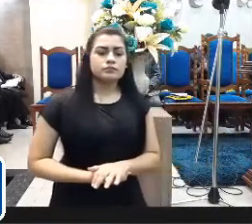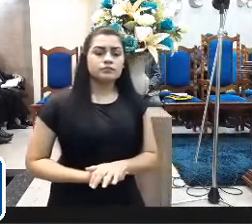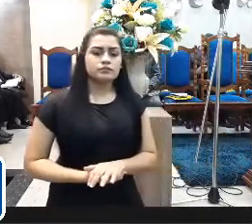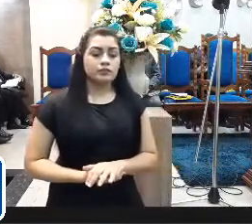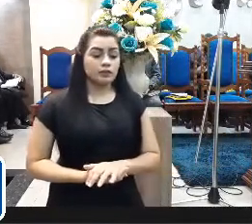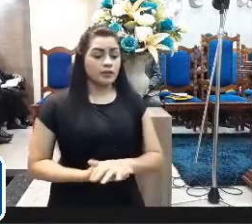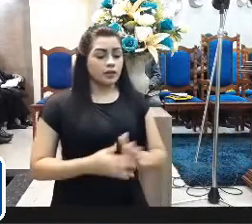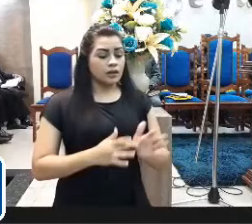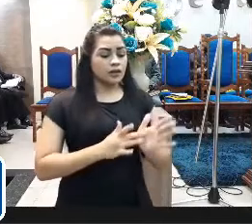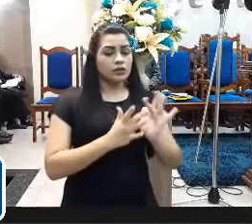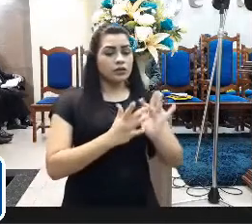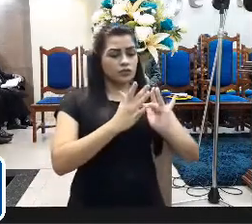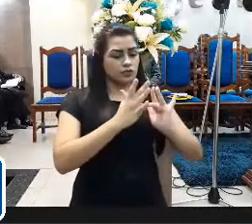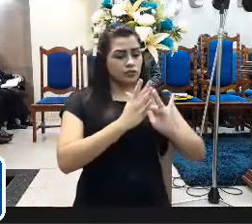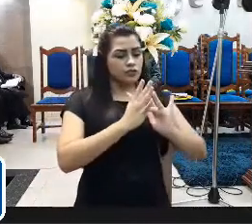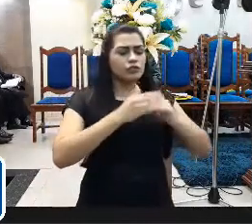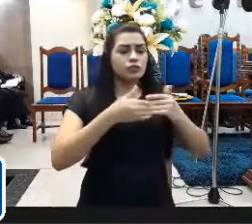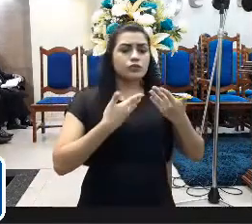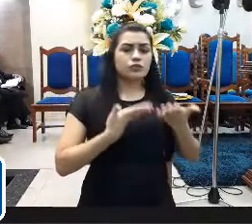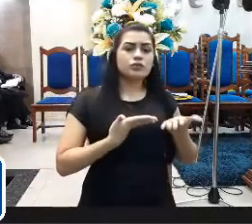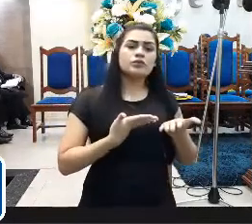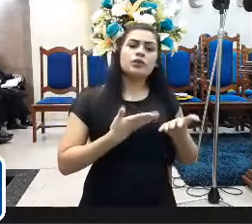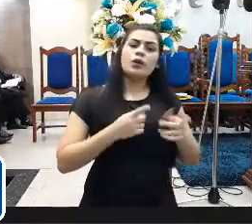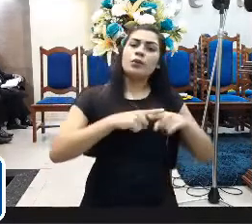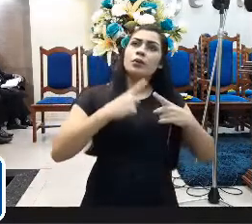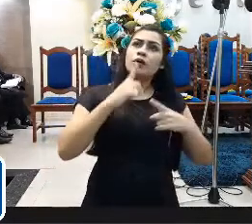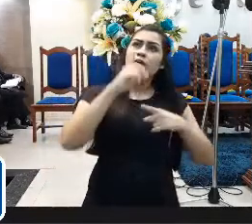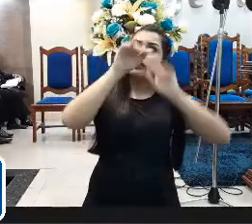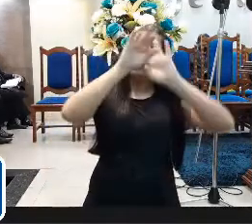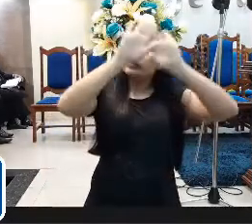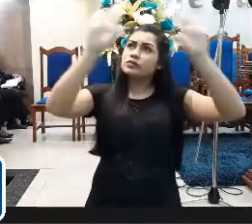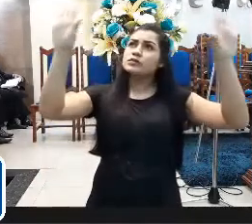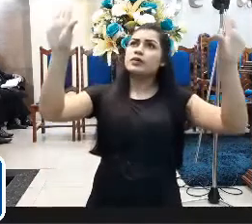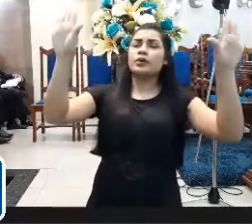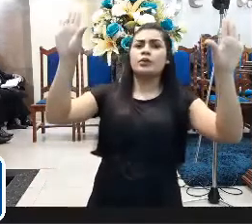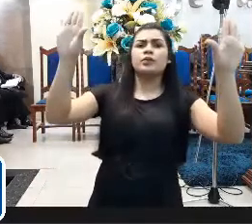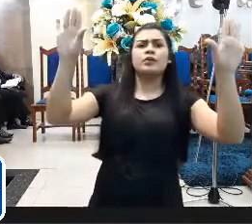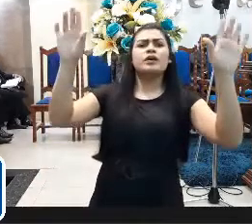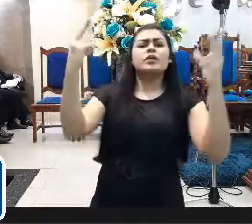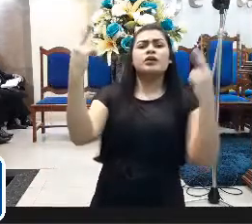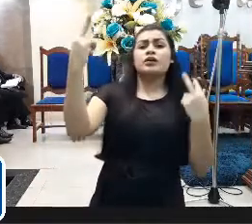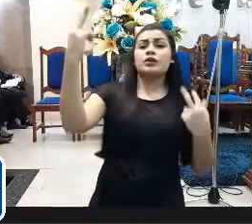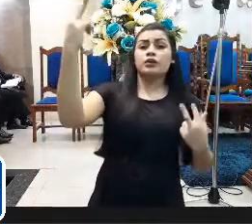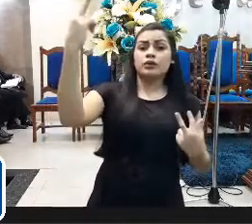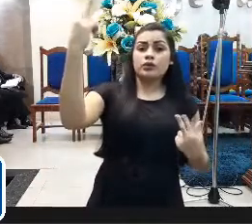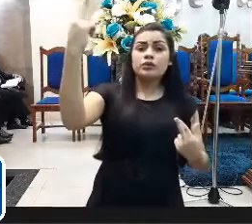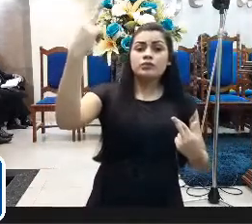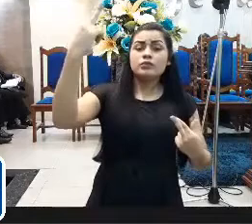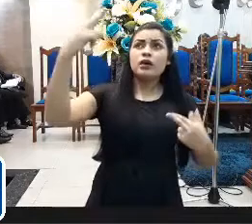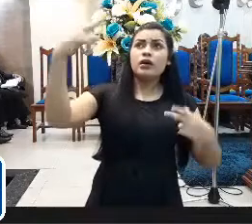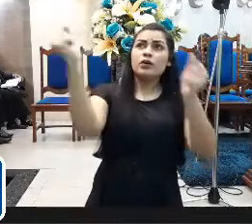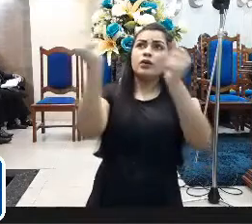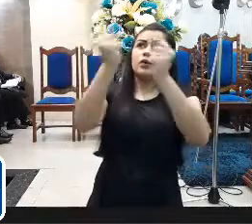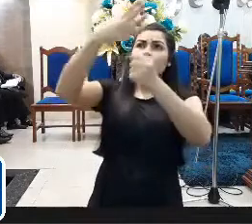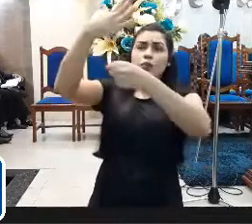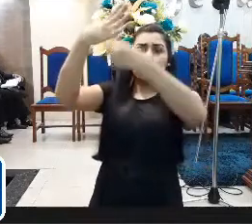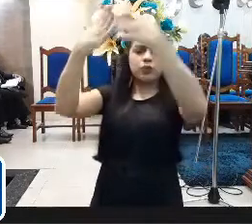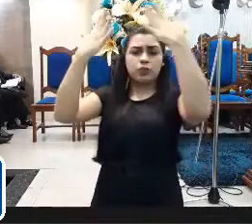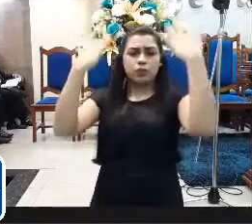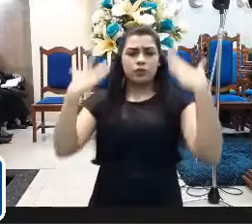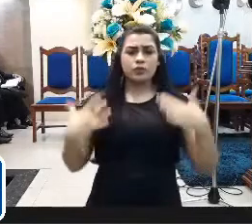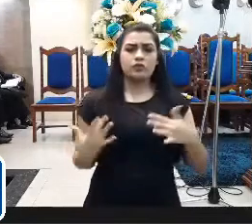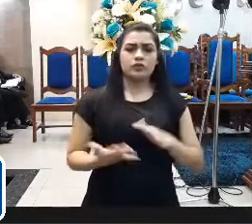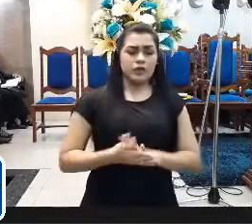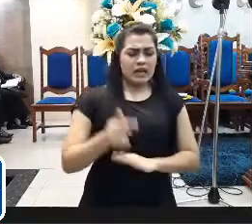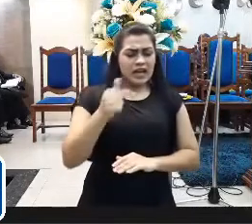ele recebeu em glória. Olha que coisa maravilhosa, né? Quanto que ele sofreu, as dores que ele padeceu,